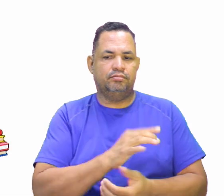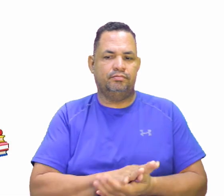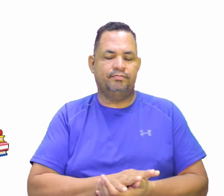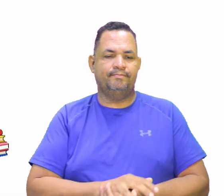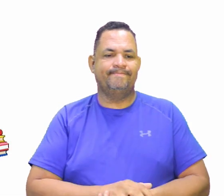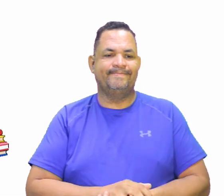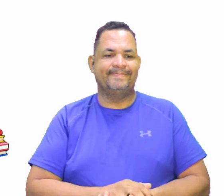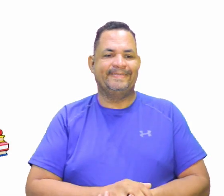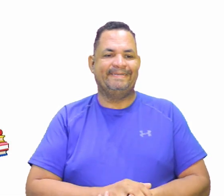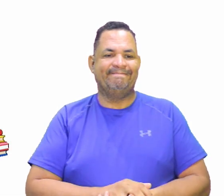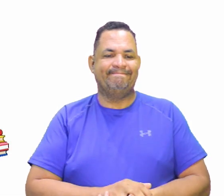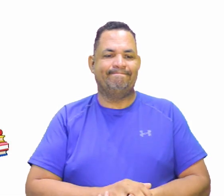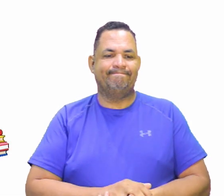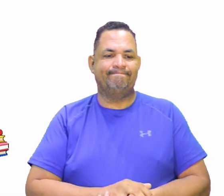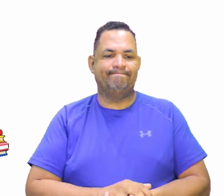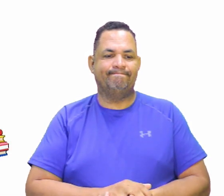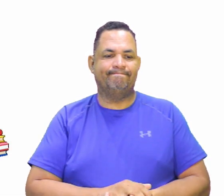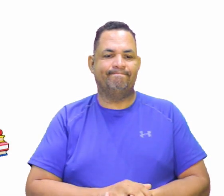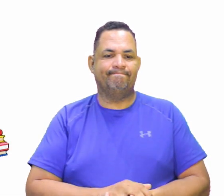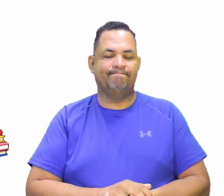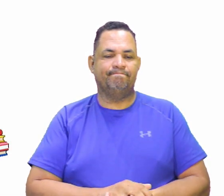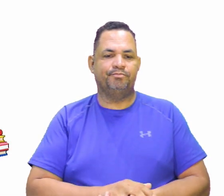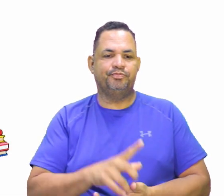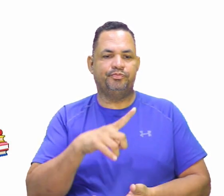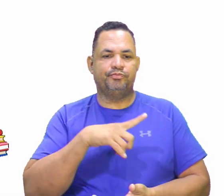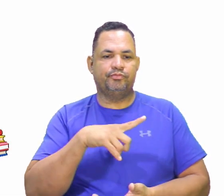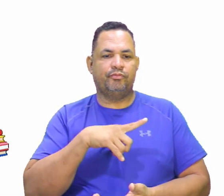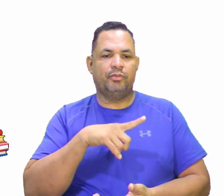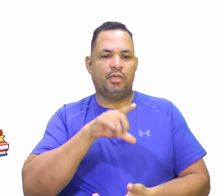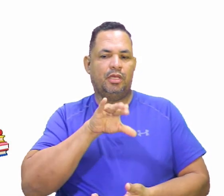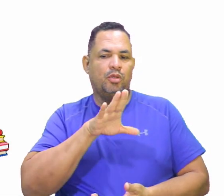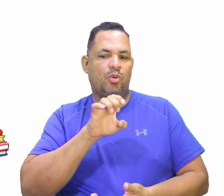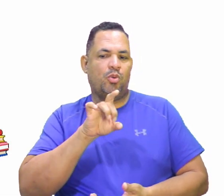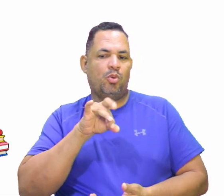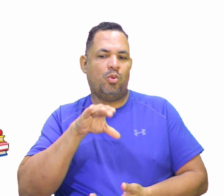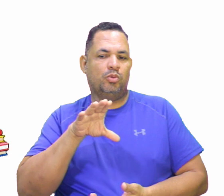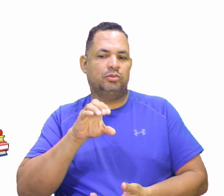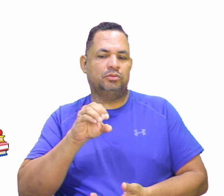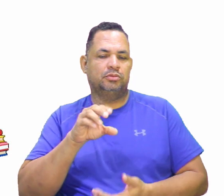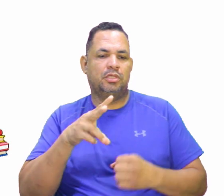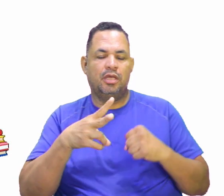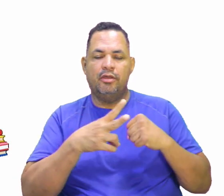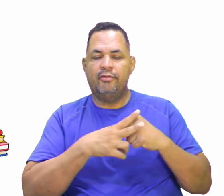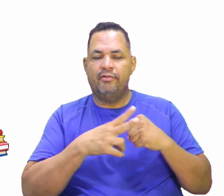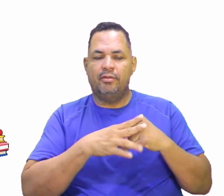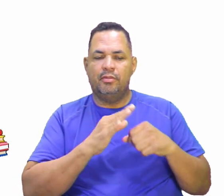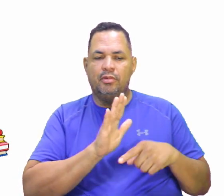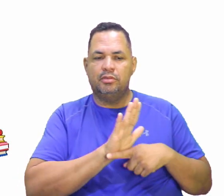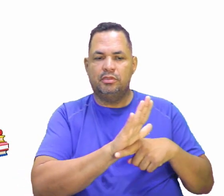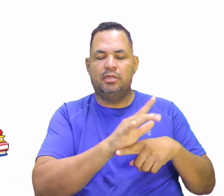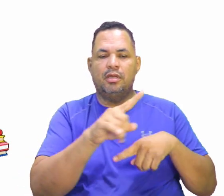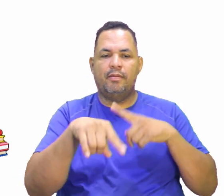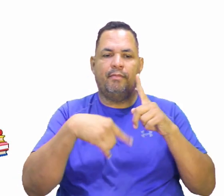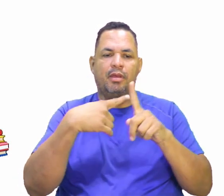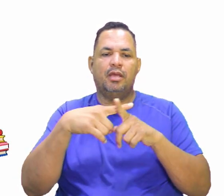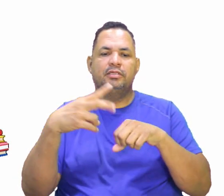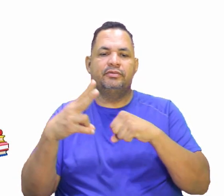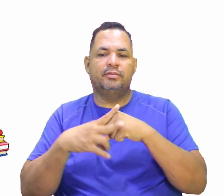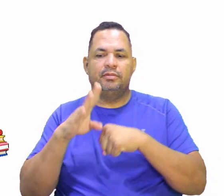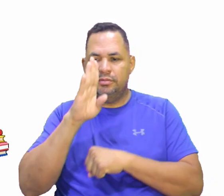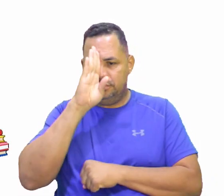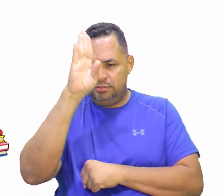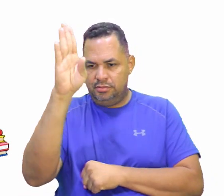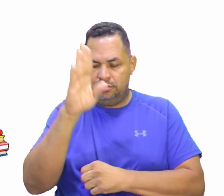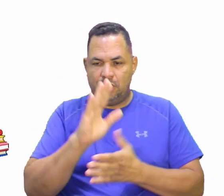que aconteceu? Aí, ó, aí eu tenho uma locução verbal. Tem um verbo auxiliar mais um verbo principal. Então, não pode.